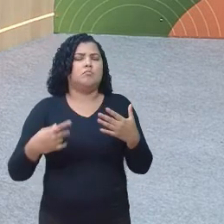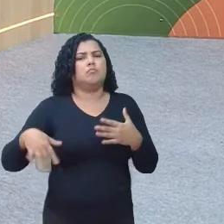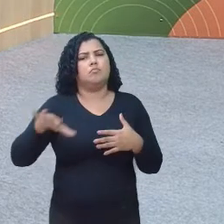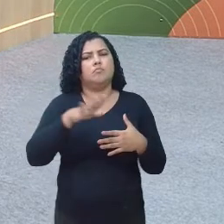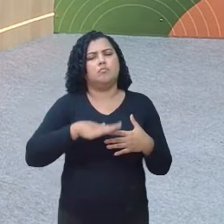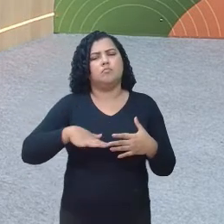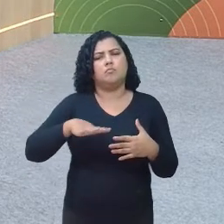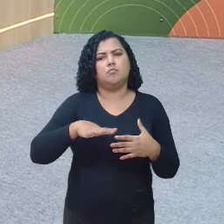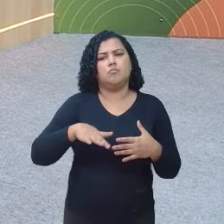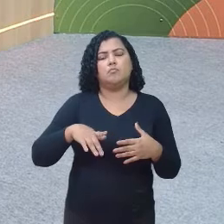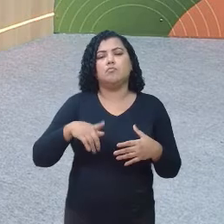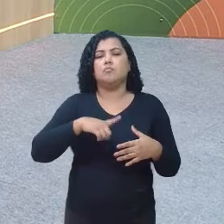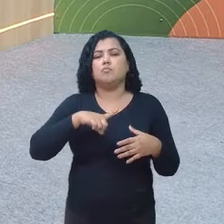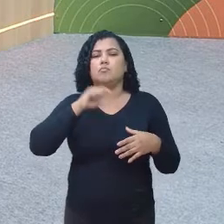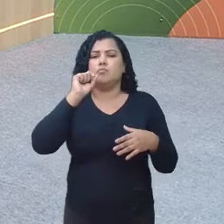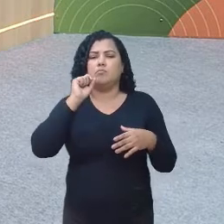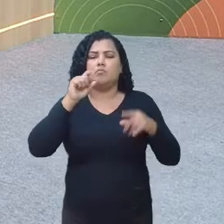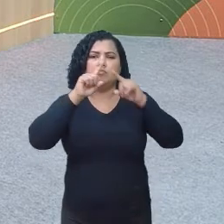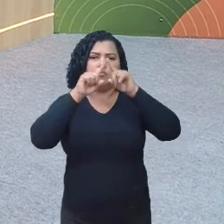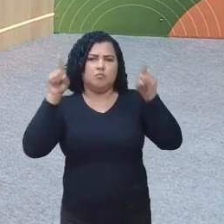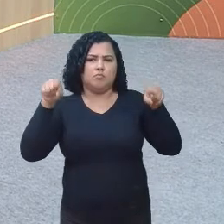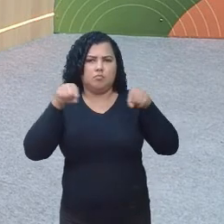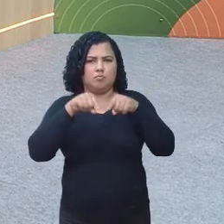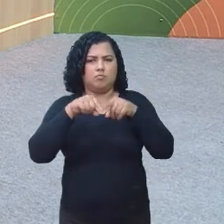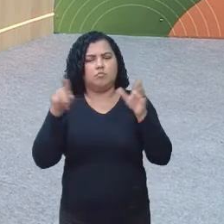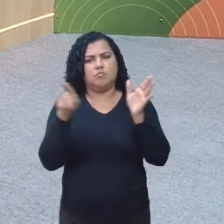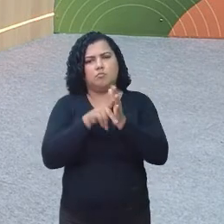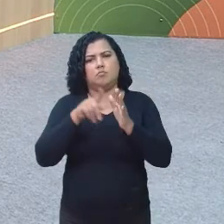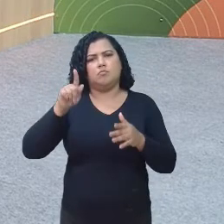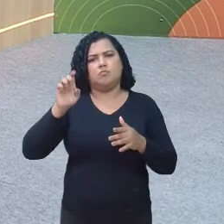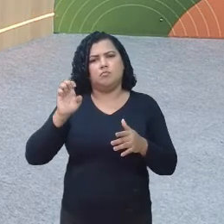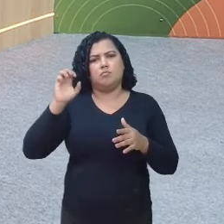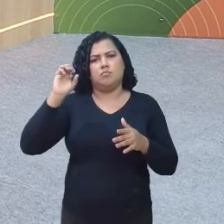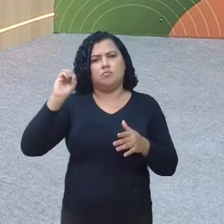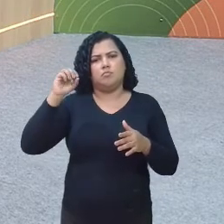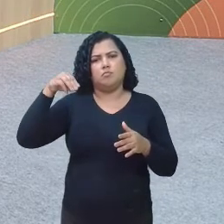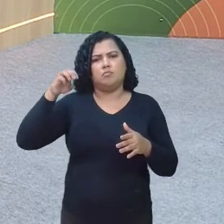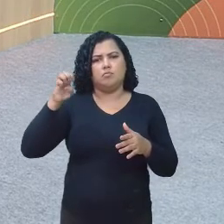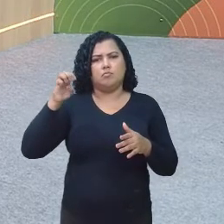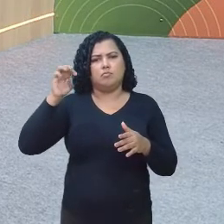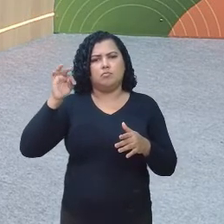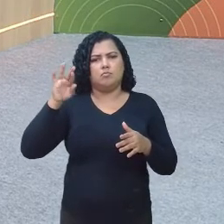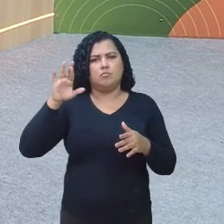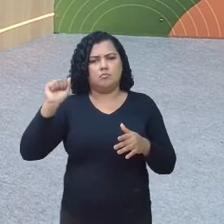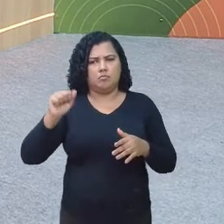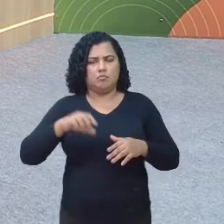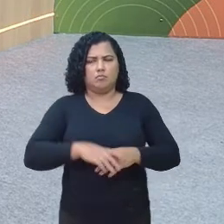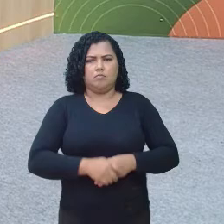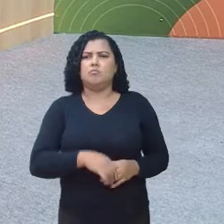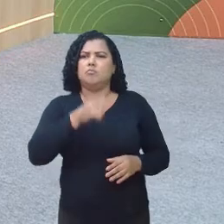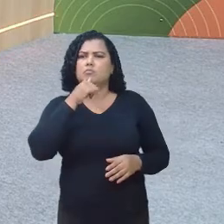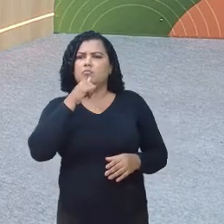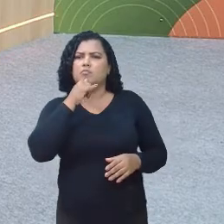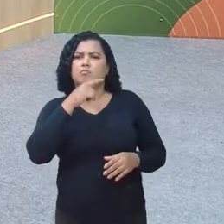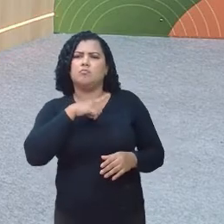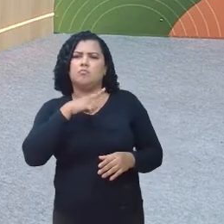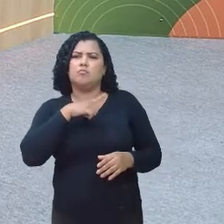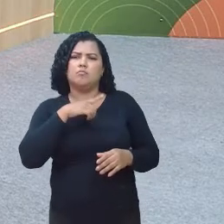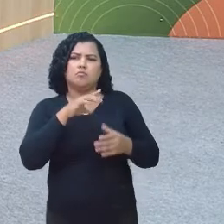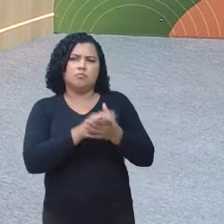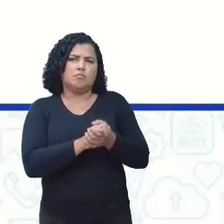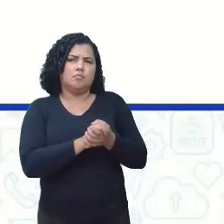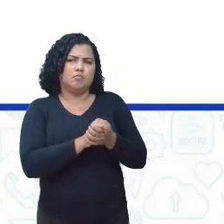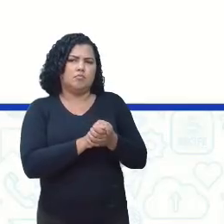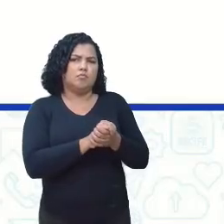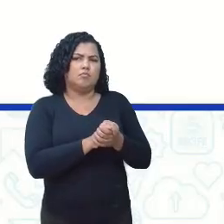um quadrado. De maneira parecida, a gente vai perceber que quando eu tenho não necessariamente um quadrado, mas